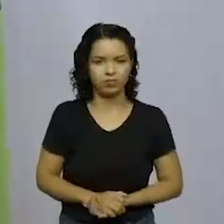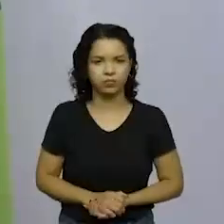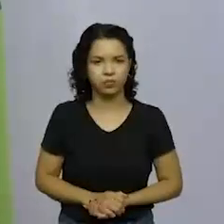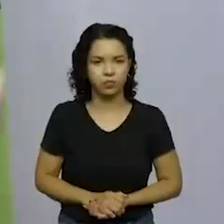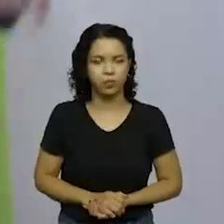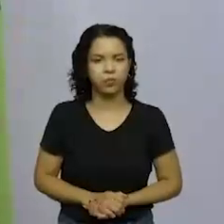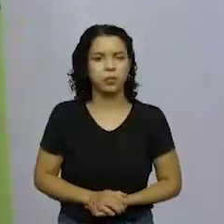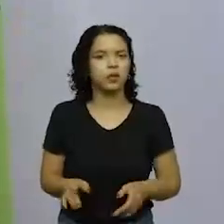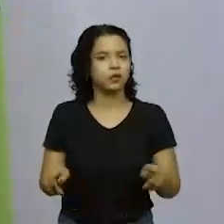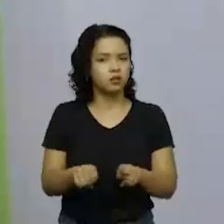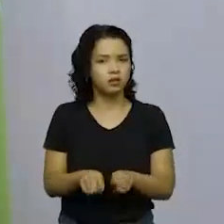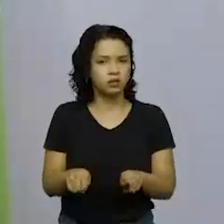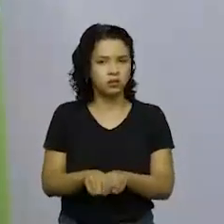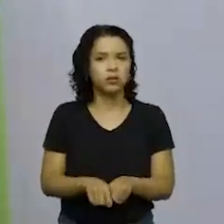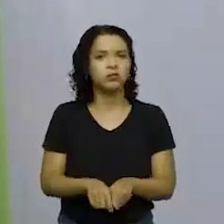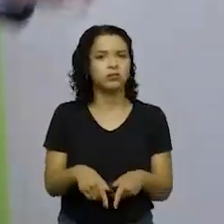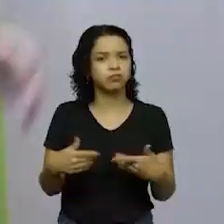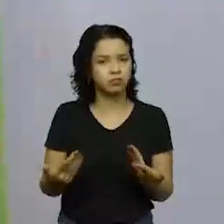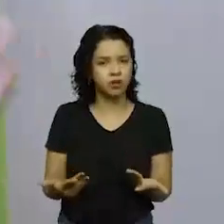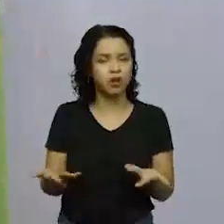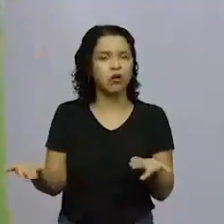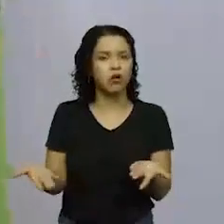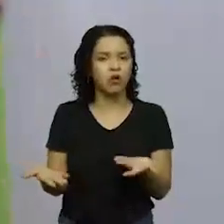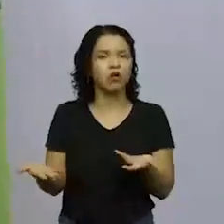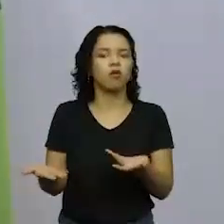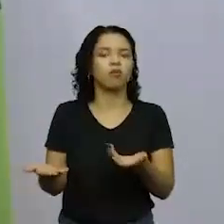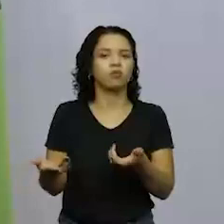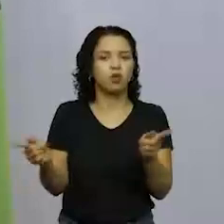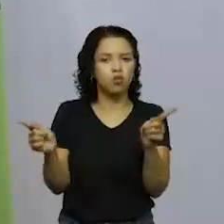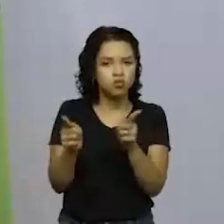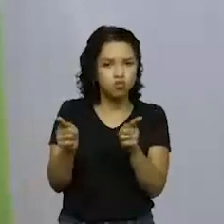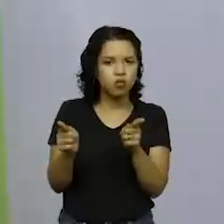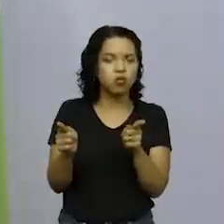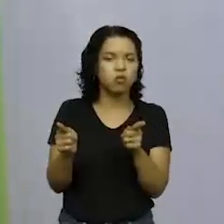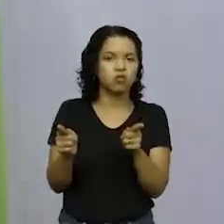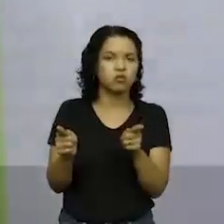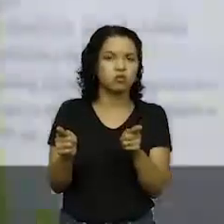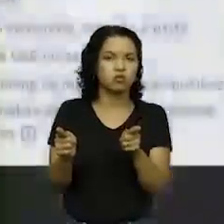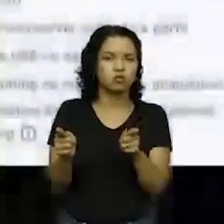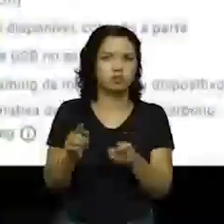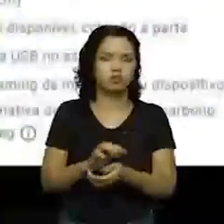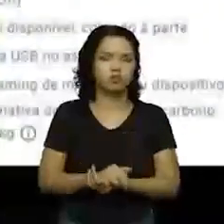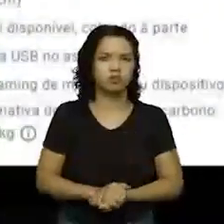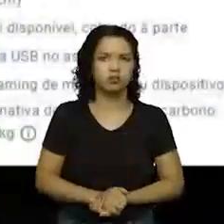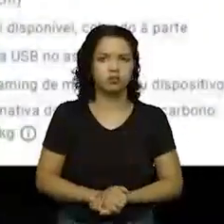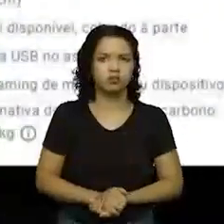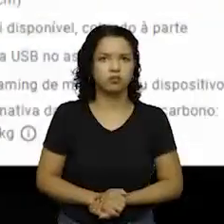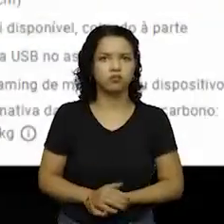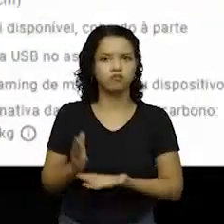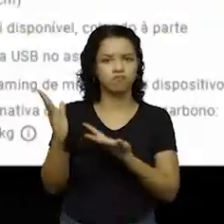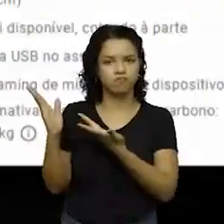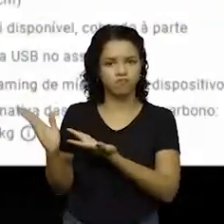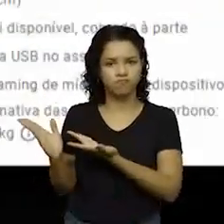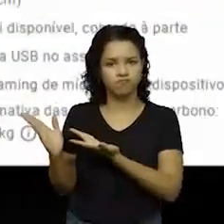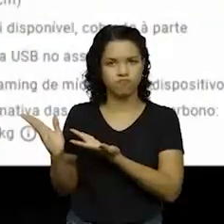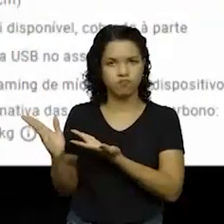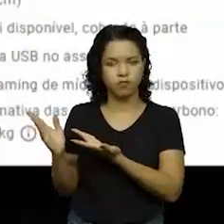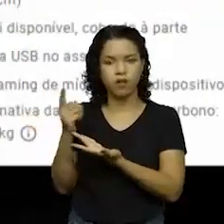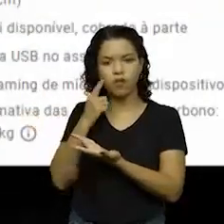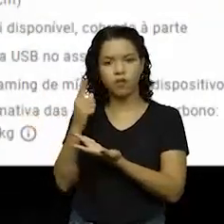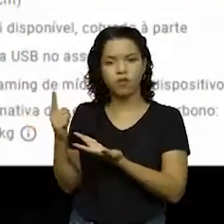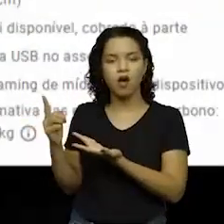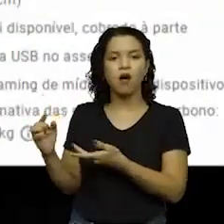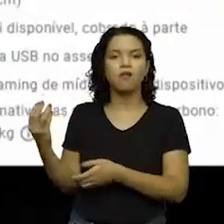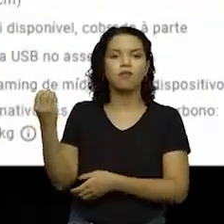não bastasse, pois é, aí eu trouxe aqui ó, um trecho de Florianópolis a Bonito, sai por cerca